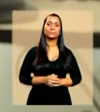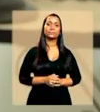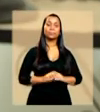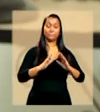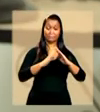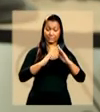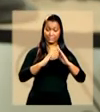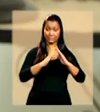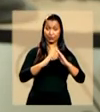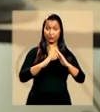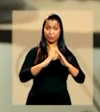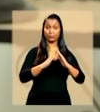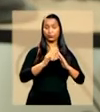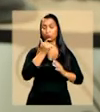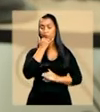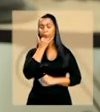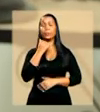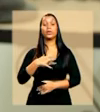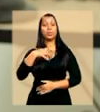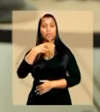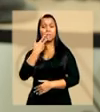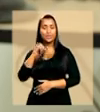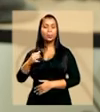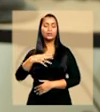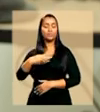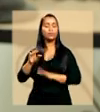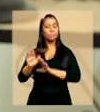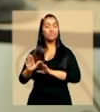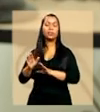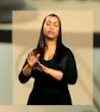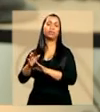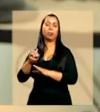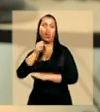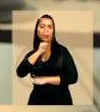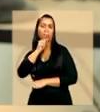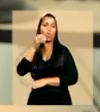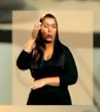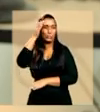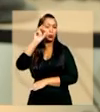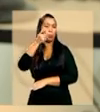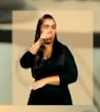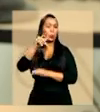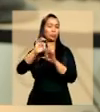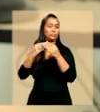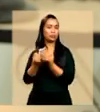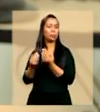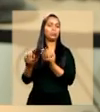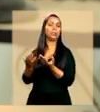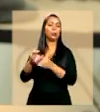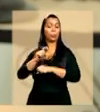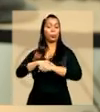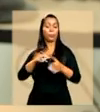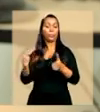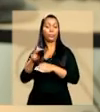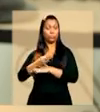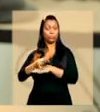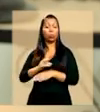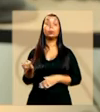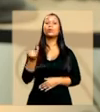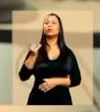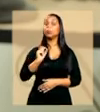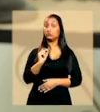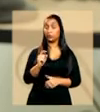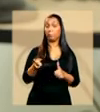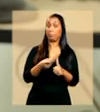Caso a criança fique, né, com avós, tios ou qualquer outra pessoa da família durante o período de férias,